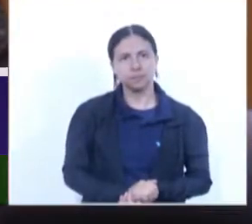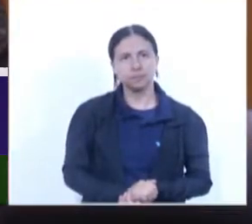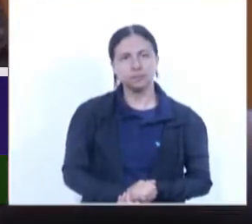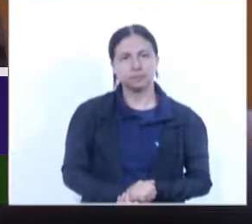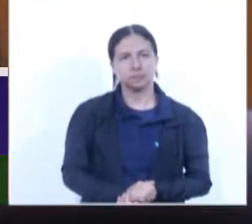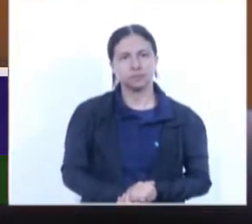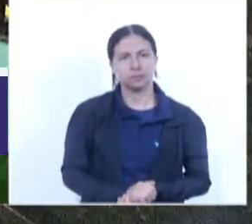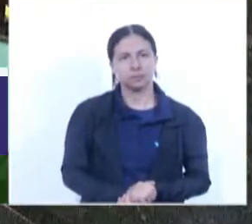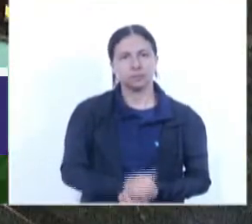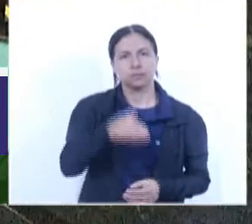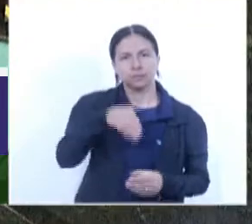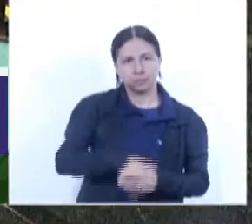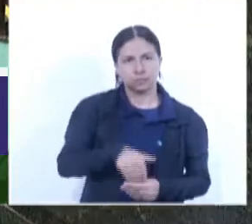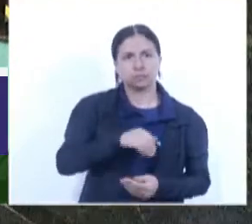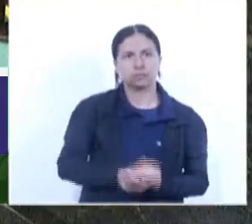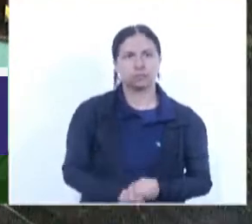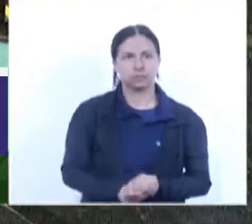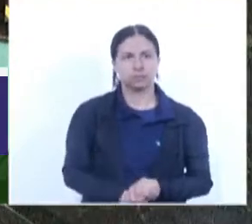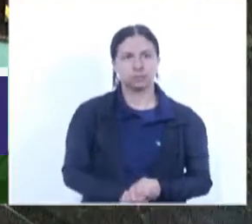votação